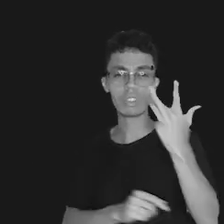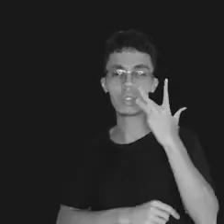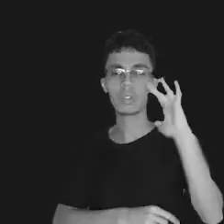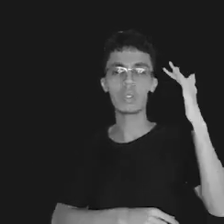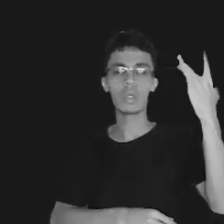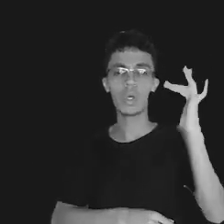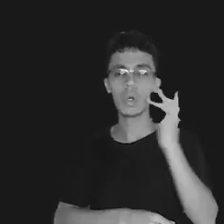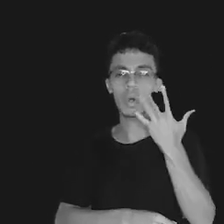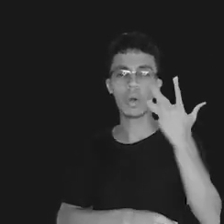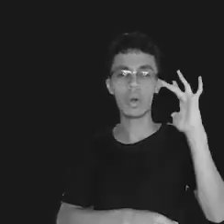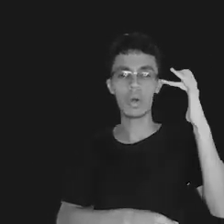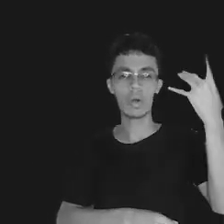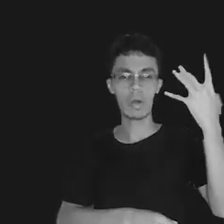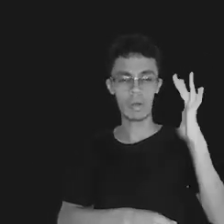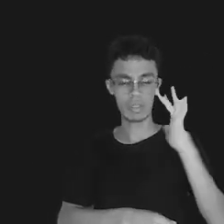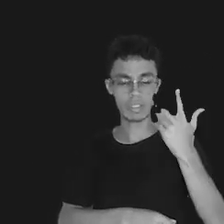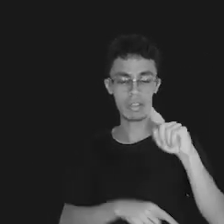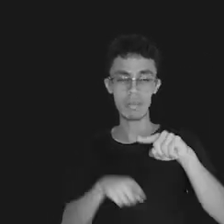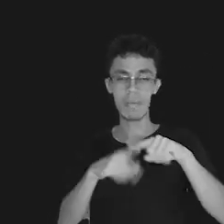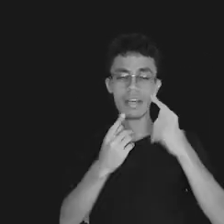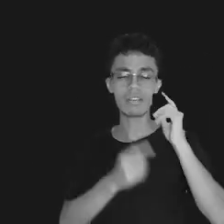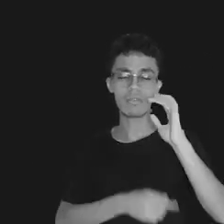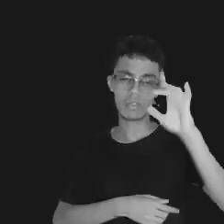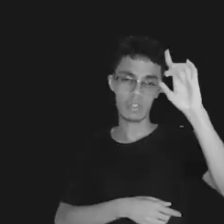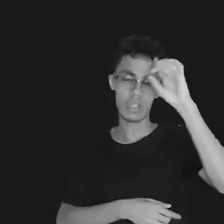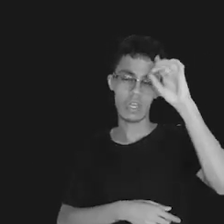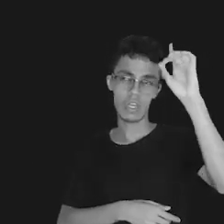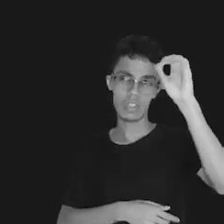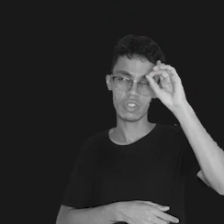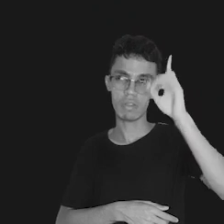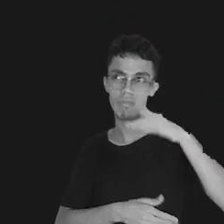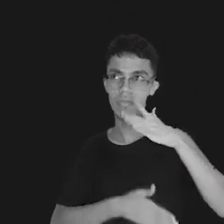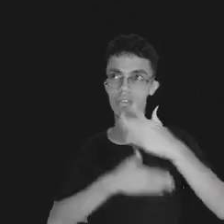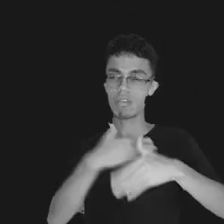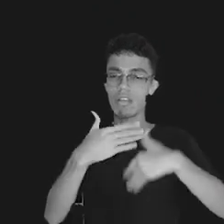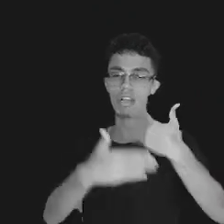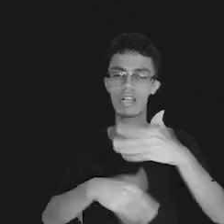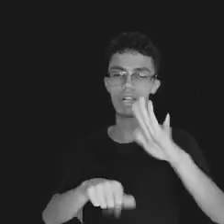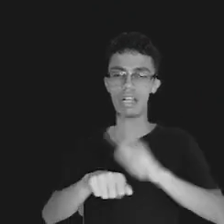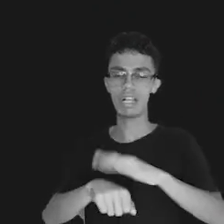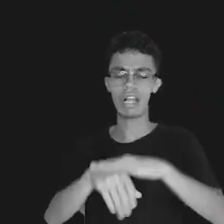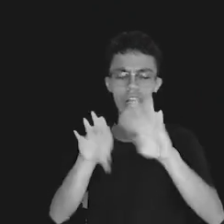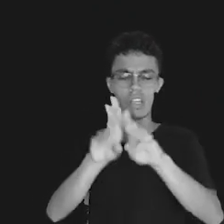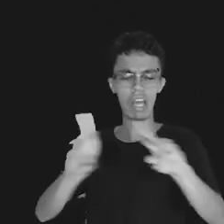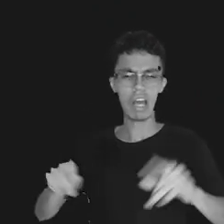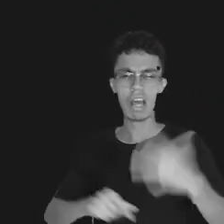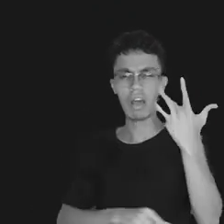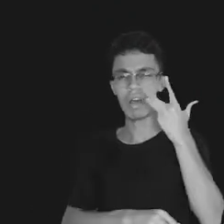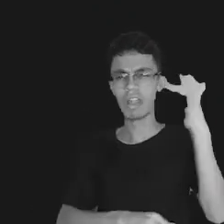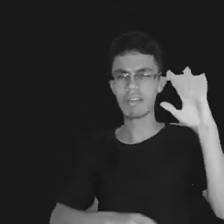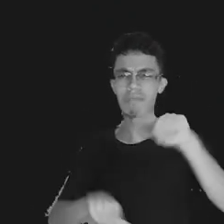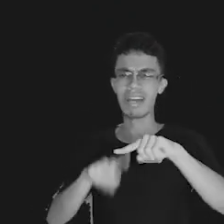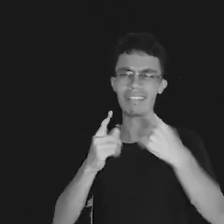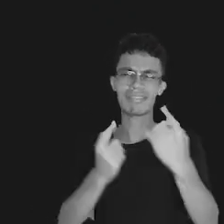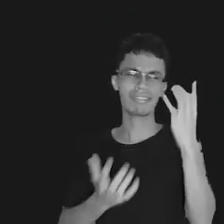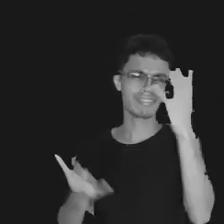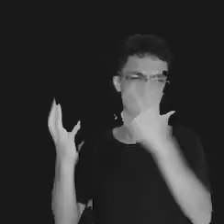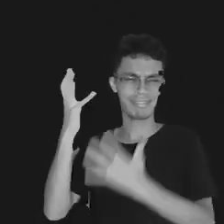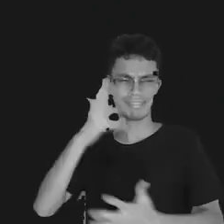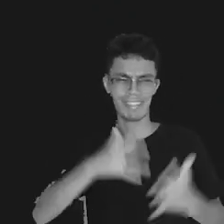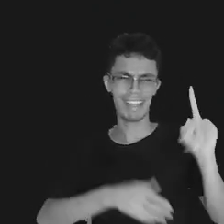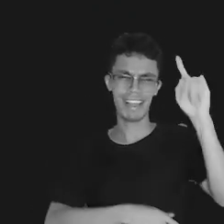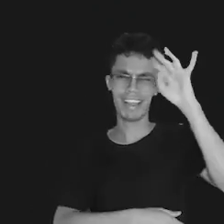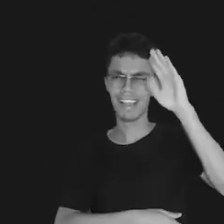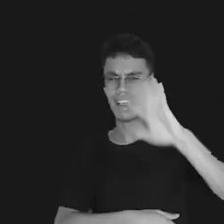mais dia menos dia, assim farão. Em ouro? A terra? Mas isso é ilusão. Eu também